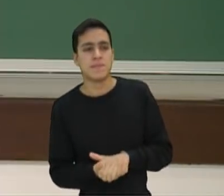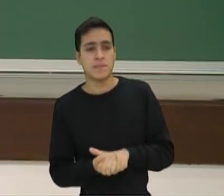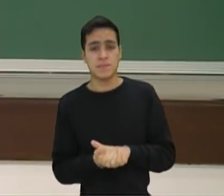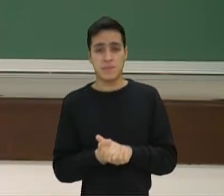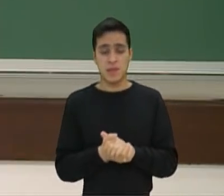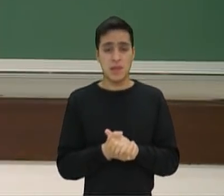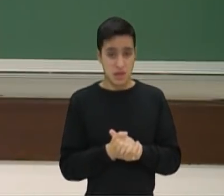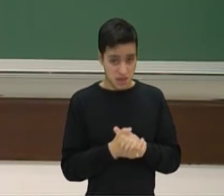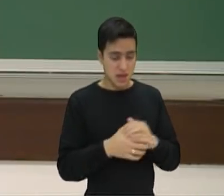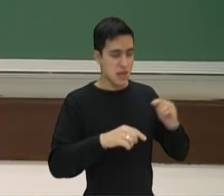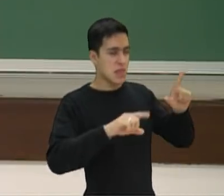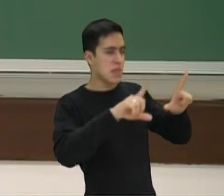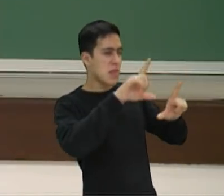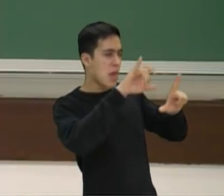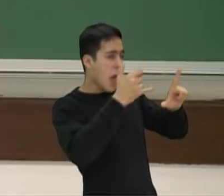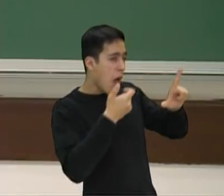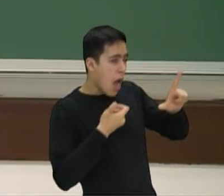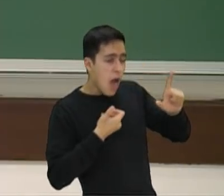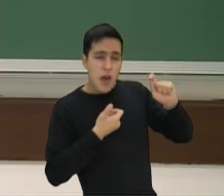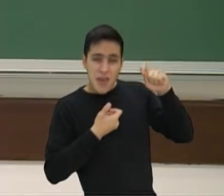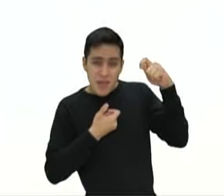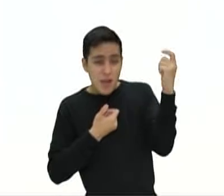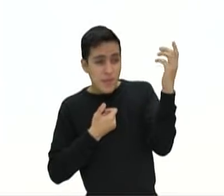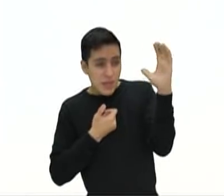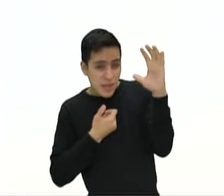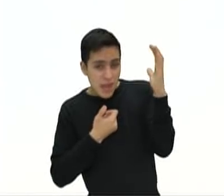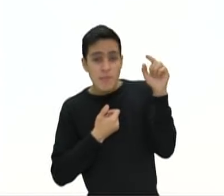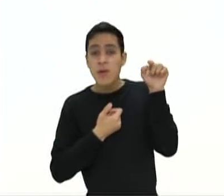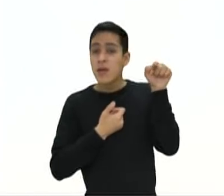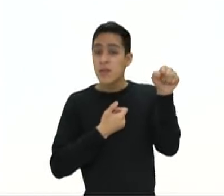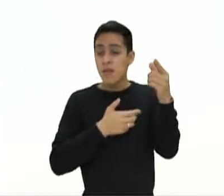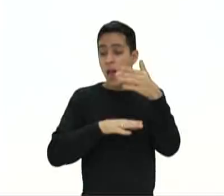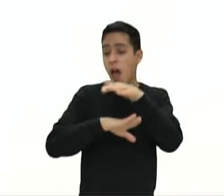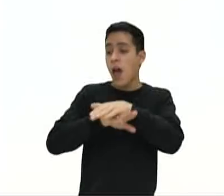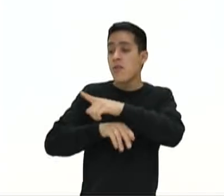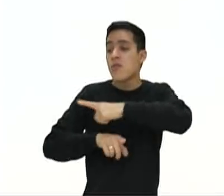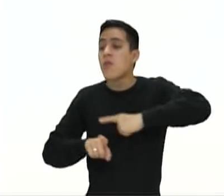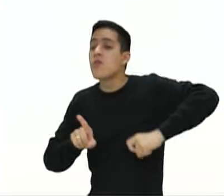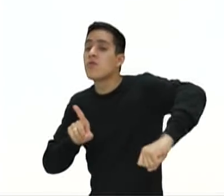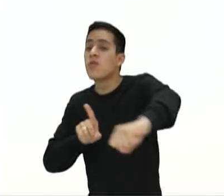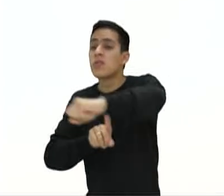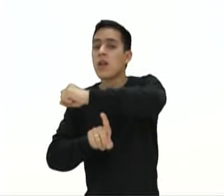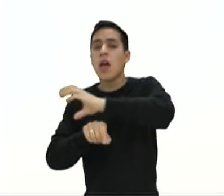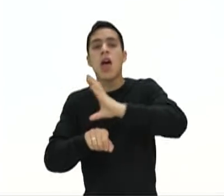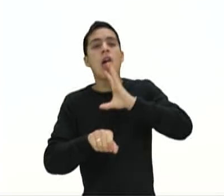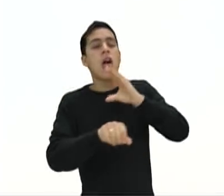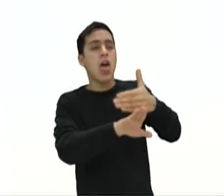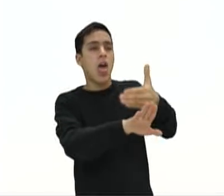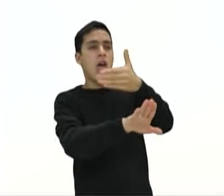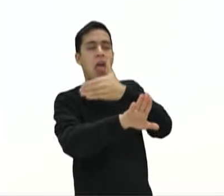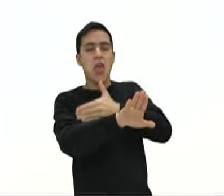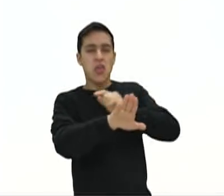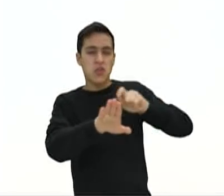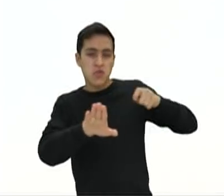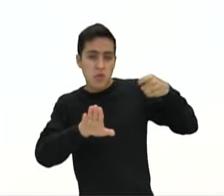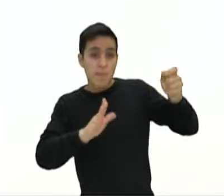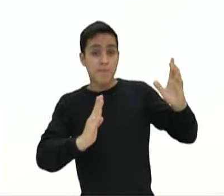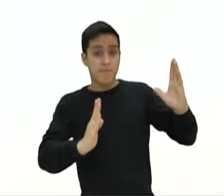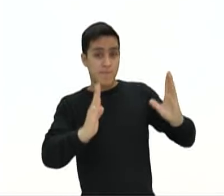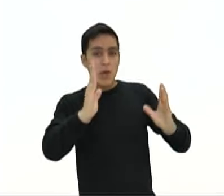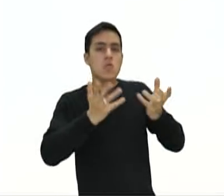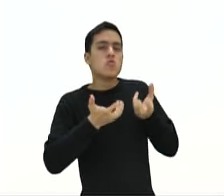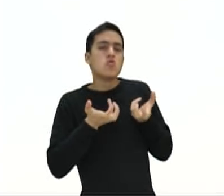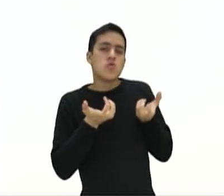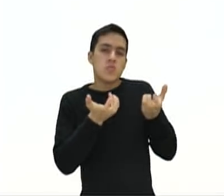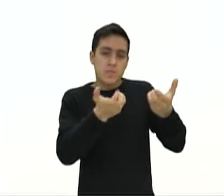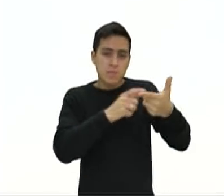A previsão do tempo, ela permite às sociedades ter o conhecimento antecipado, por exemplo, dos períodos de